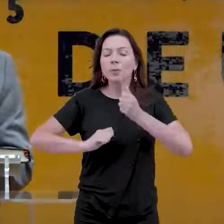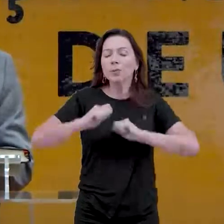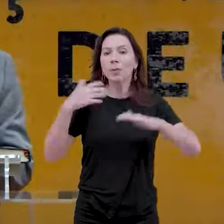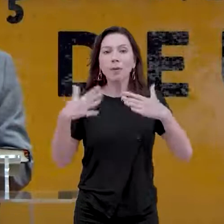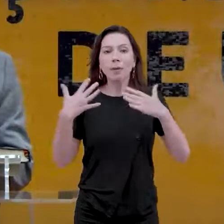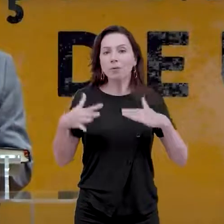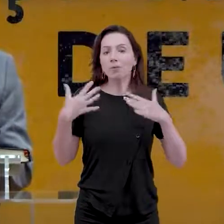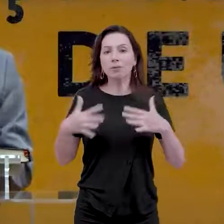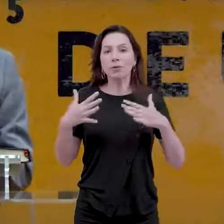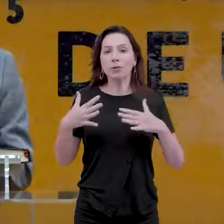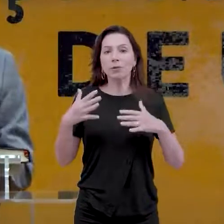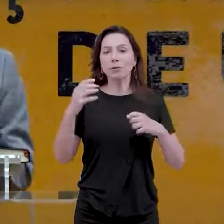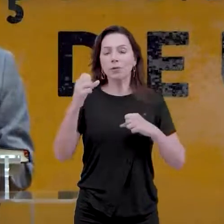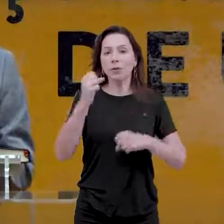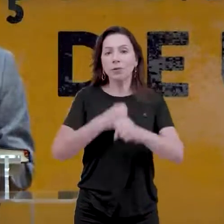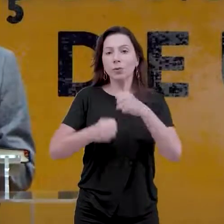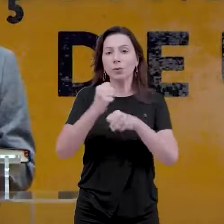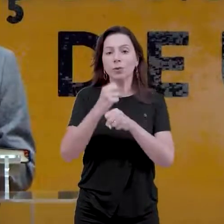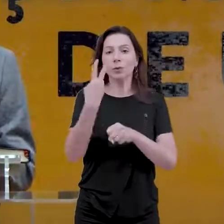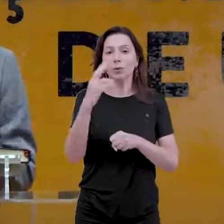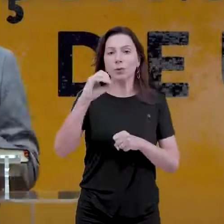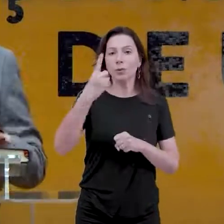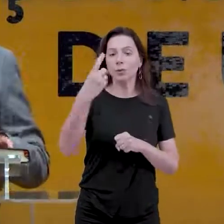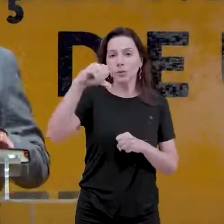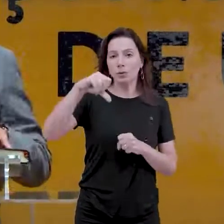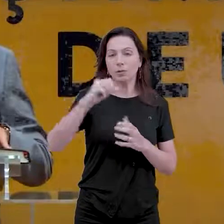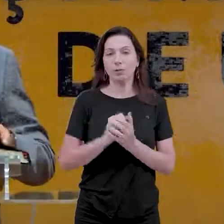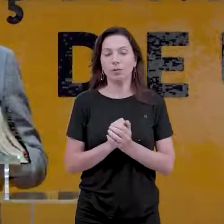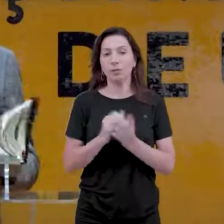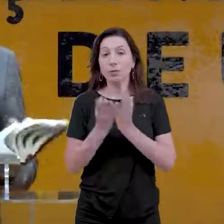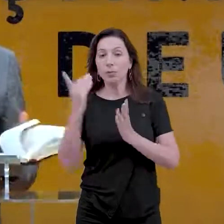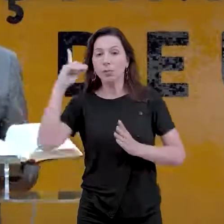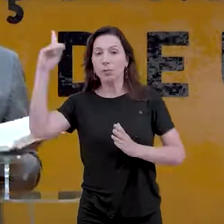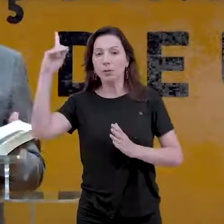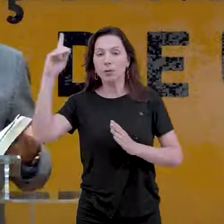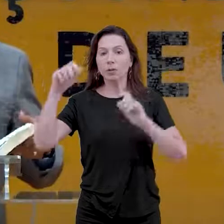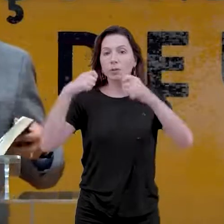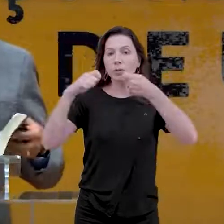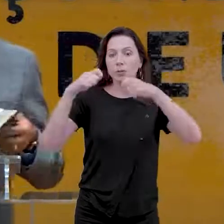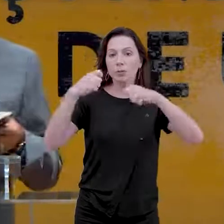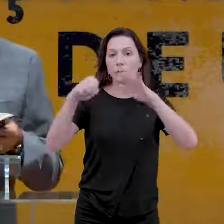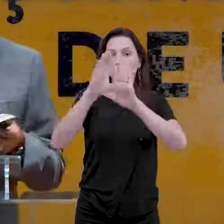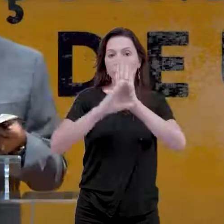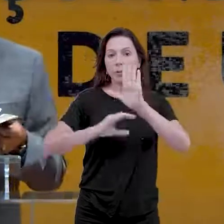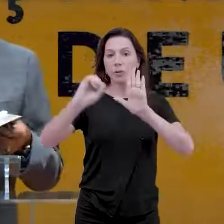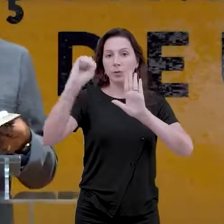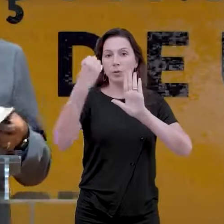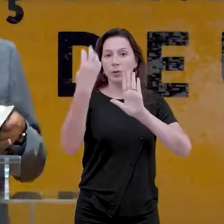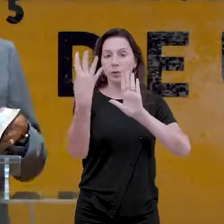expectativa em 2019. Então abra sua Bíblia comigo no Salmo